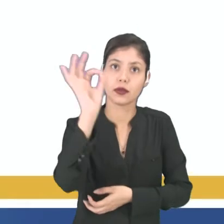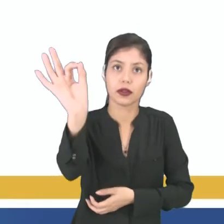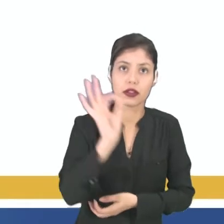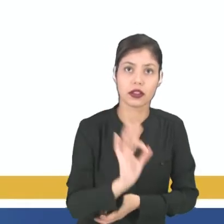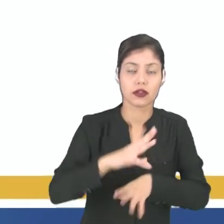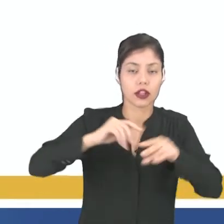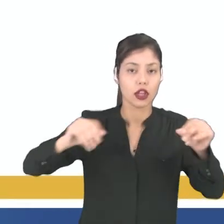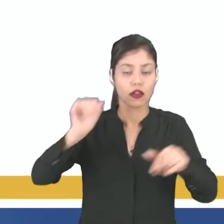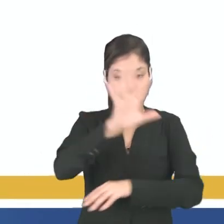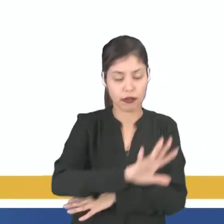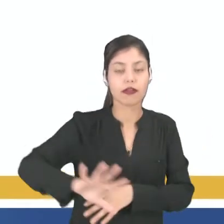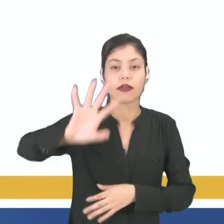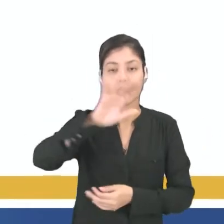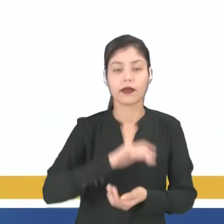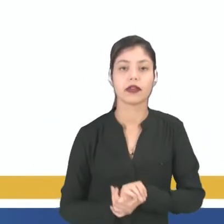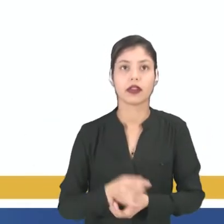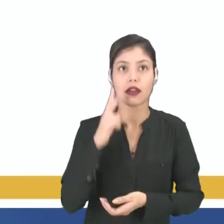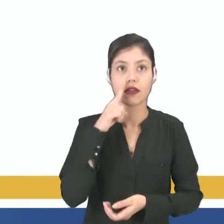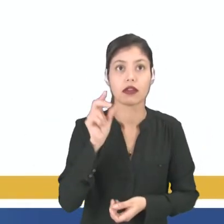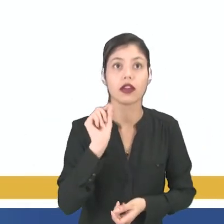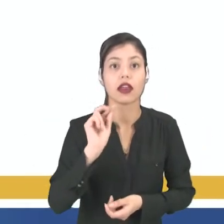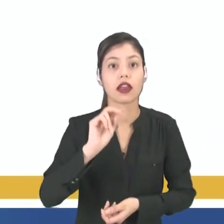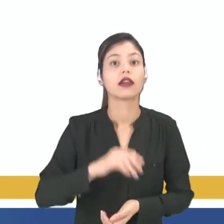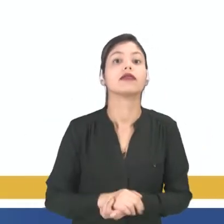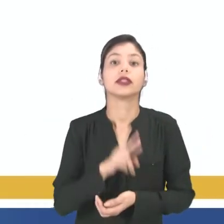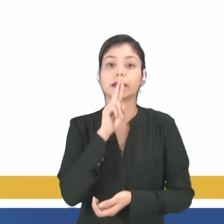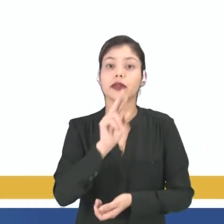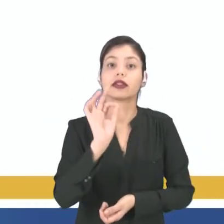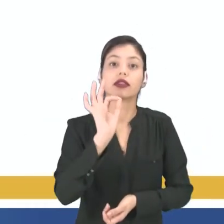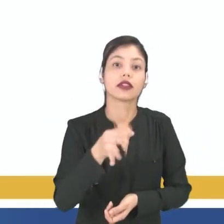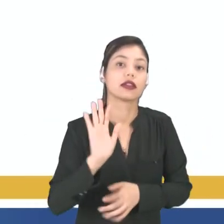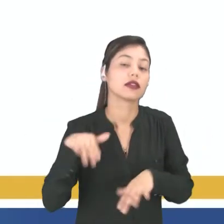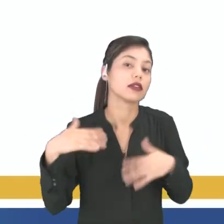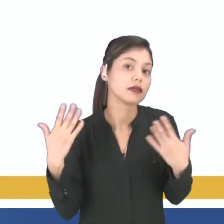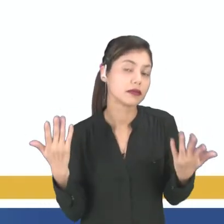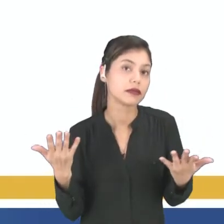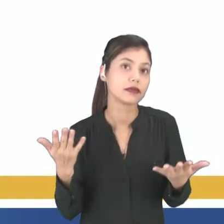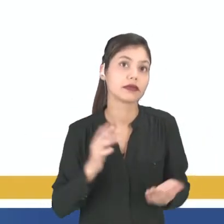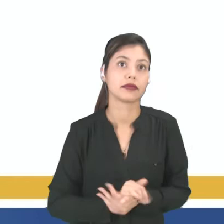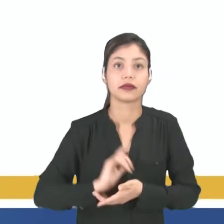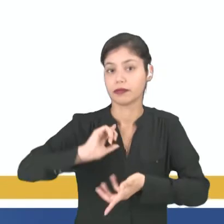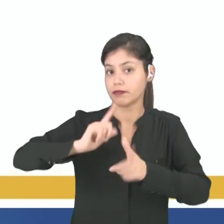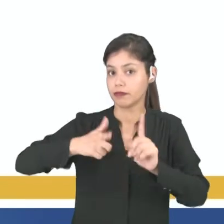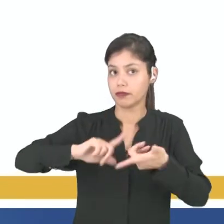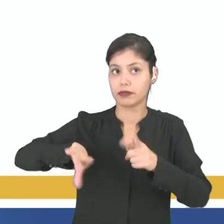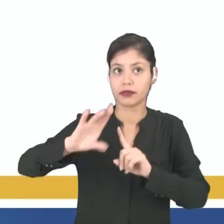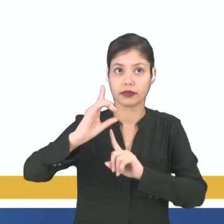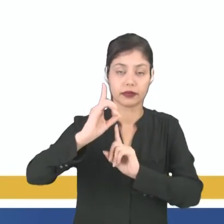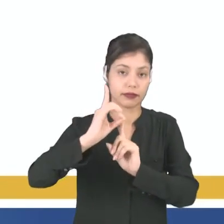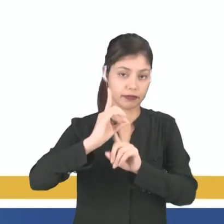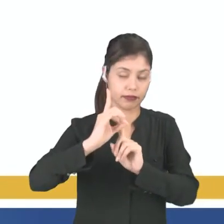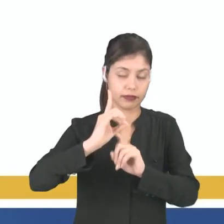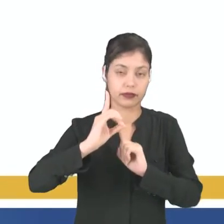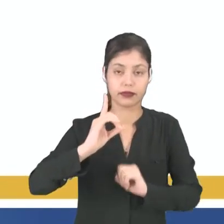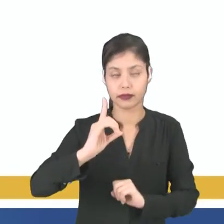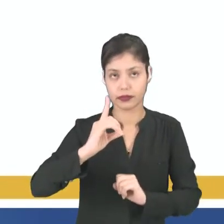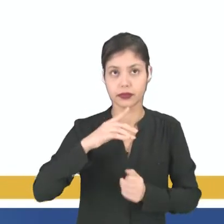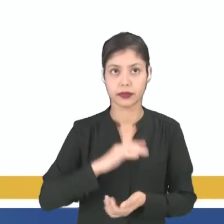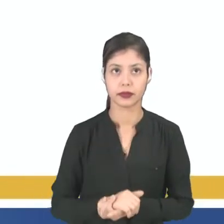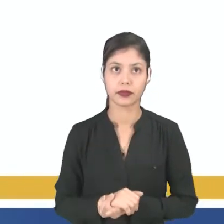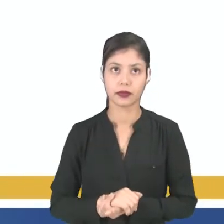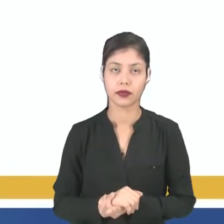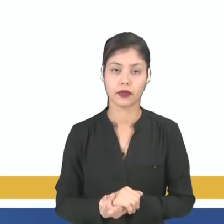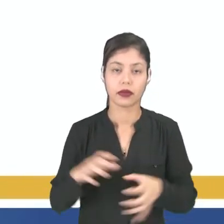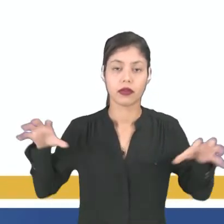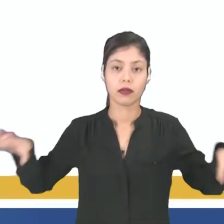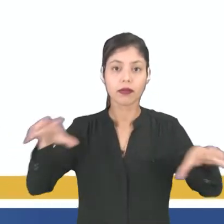território nacional. Então, diante do que a gente viu, nossa resposta correta é a alternativa D.